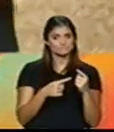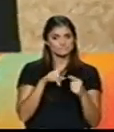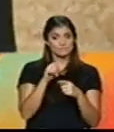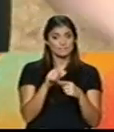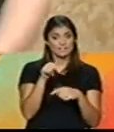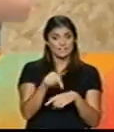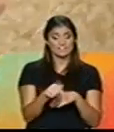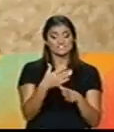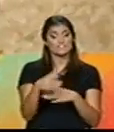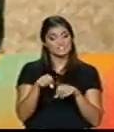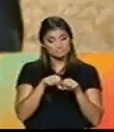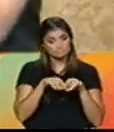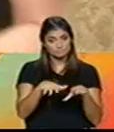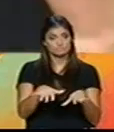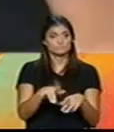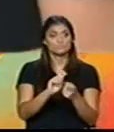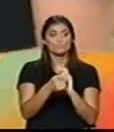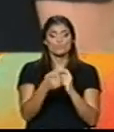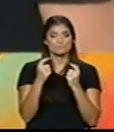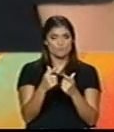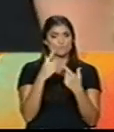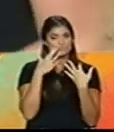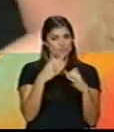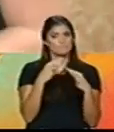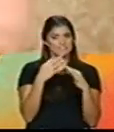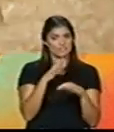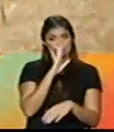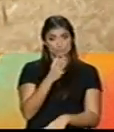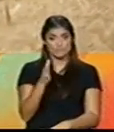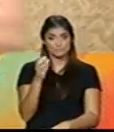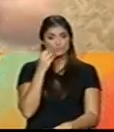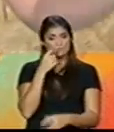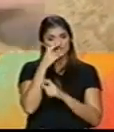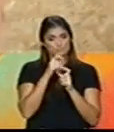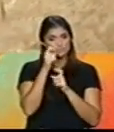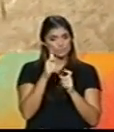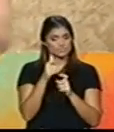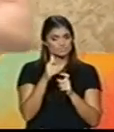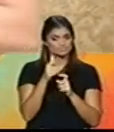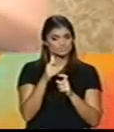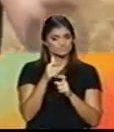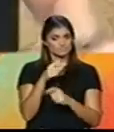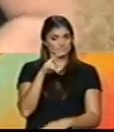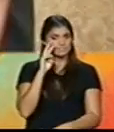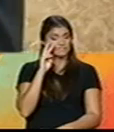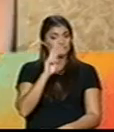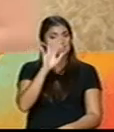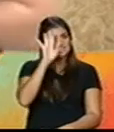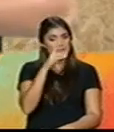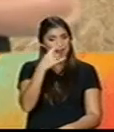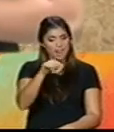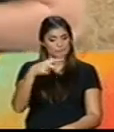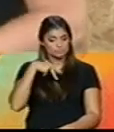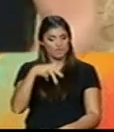também nestes tempos de pandemia, o que mudou um bocadinho a nossa normalidade e as nossas rotinas, mas como é que as pessoas têm reagido a saber que isto agora existe em